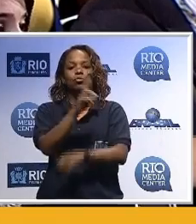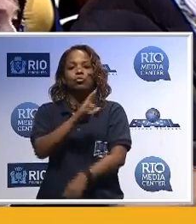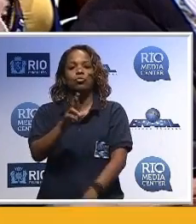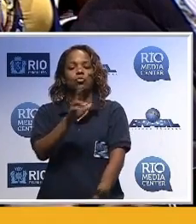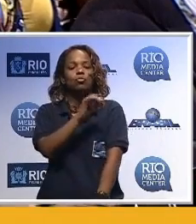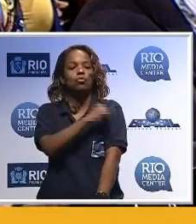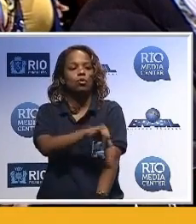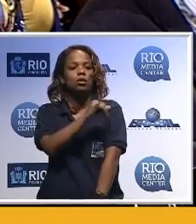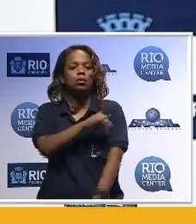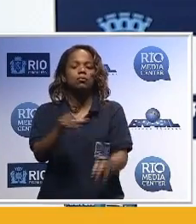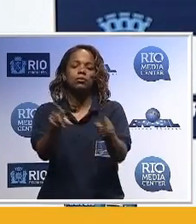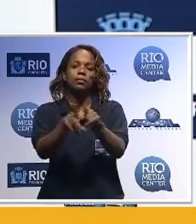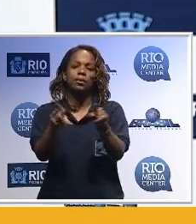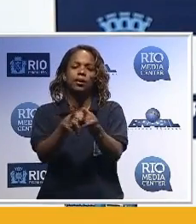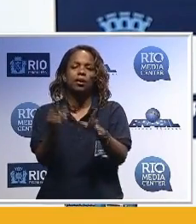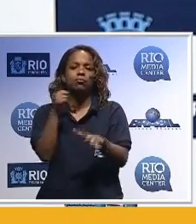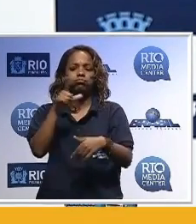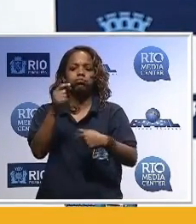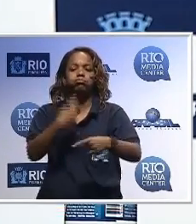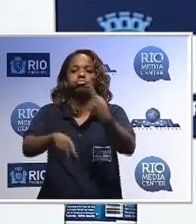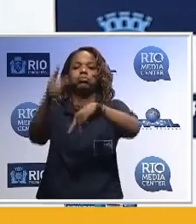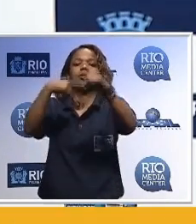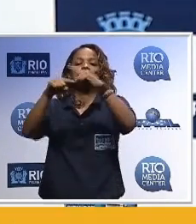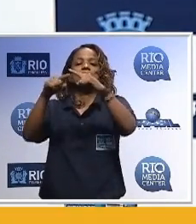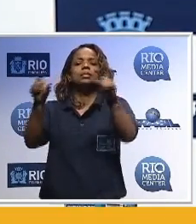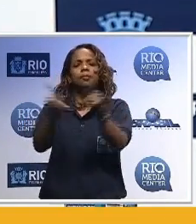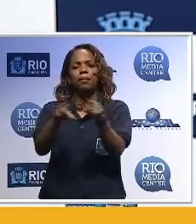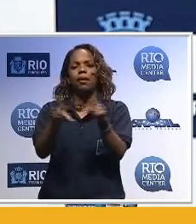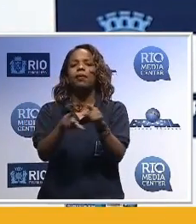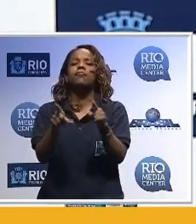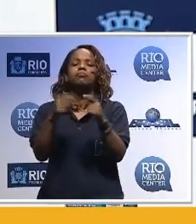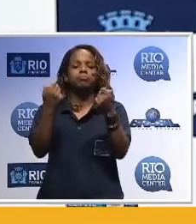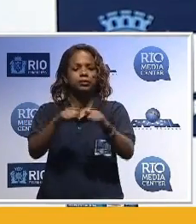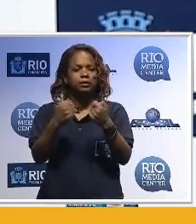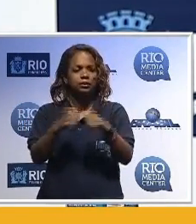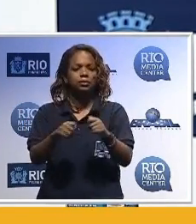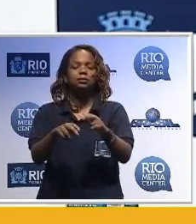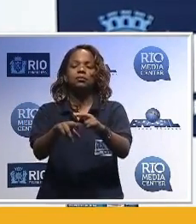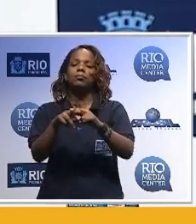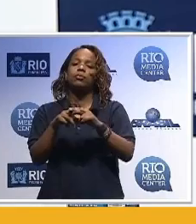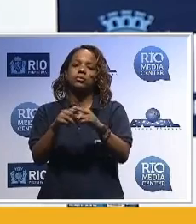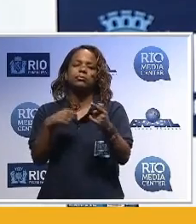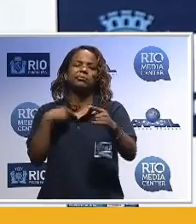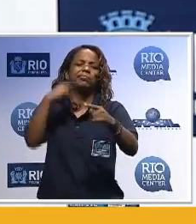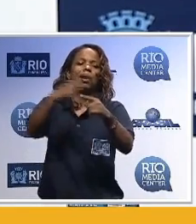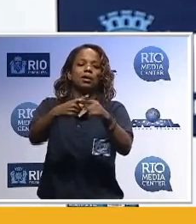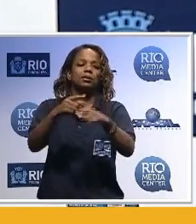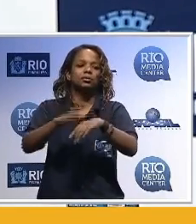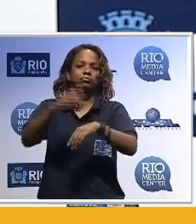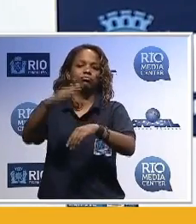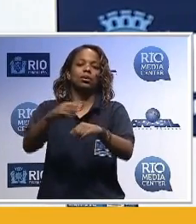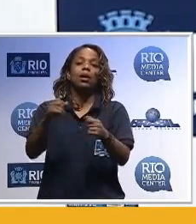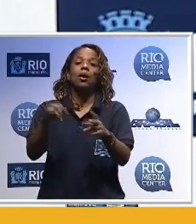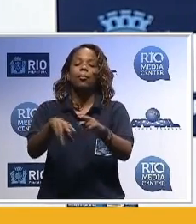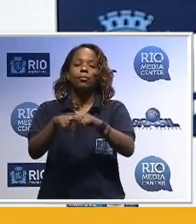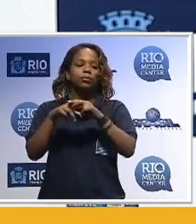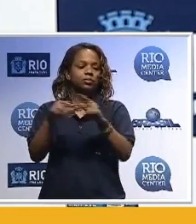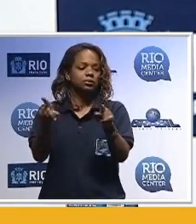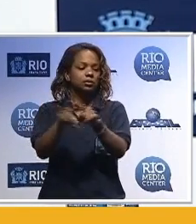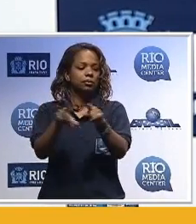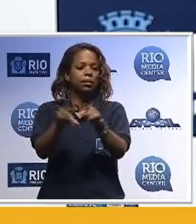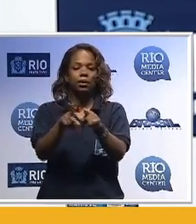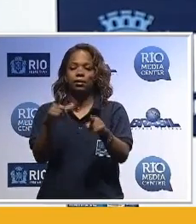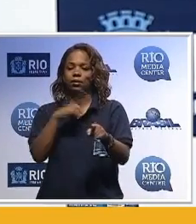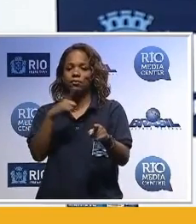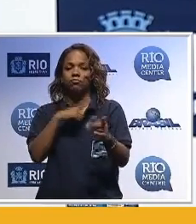muito nesse segmento, mas precisa ainda avançar mais. Mas sabemos hoje, inclusive lei, eu e você, nem só para os hotéis, nem só